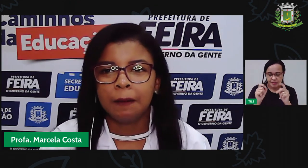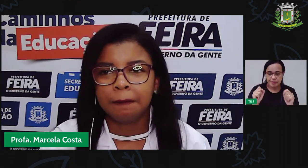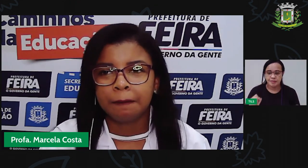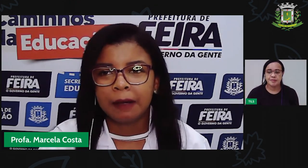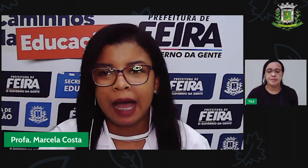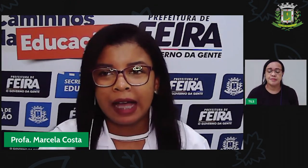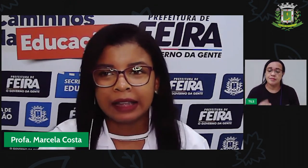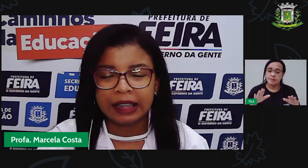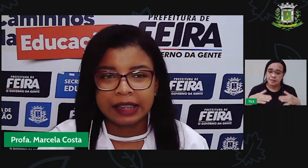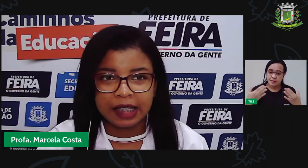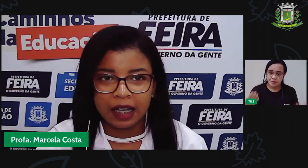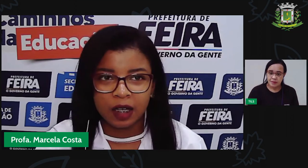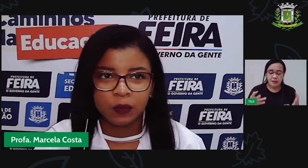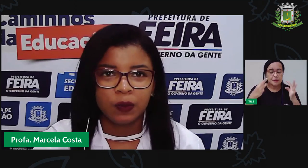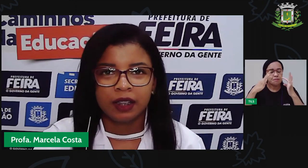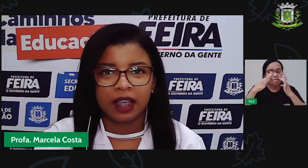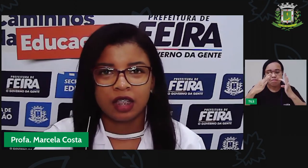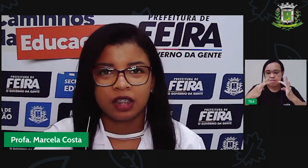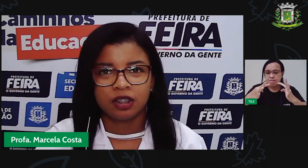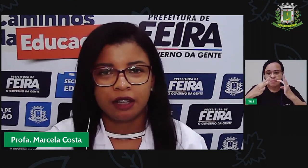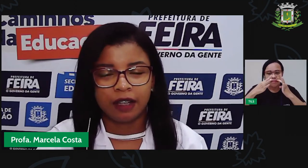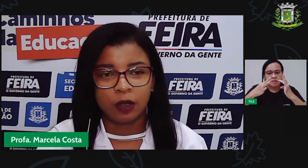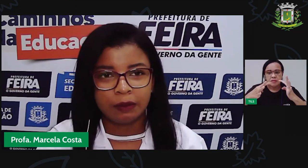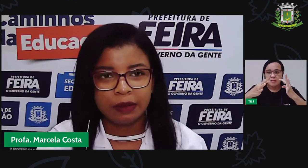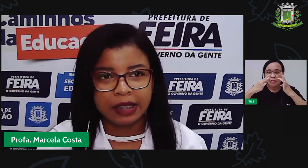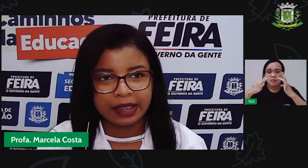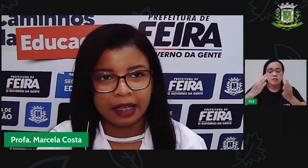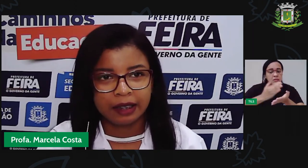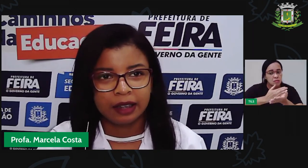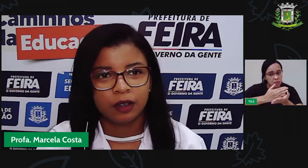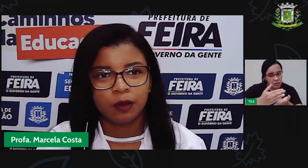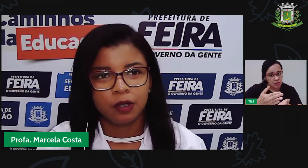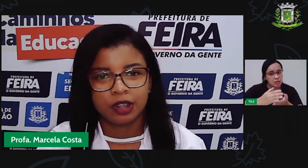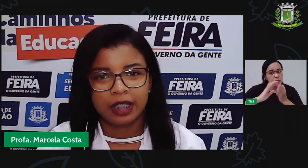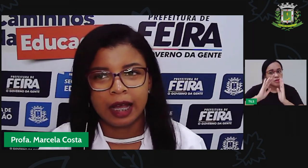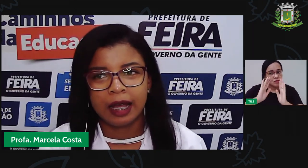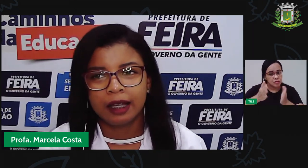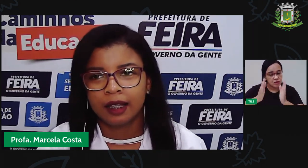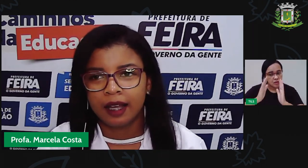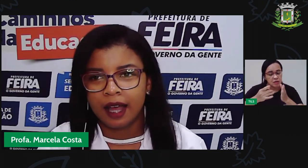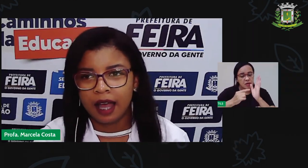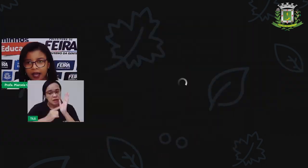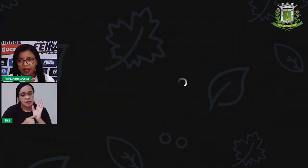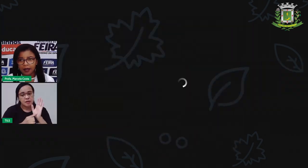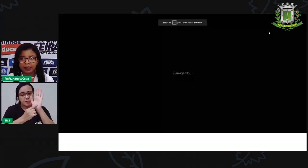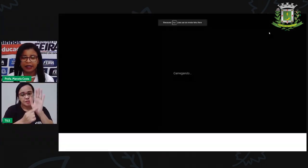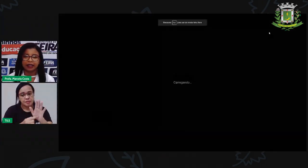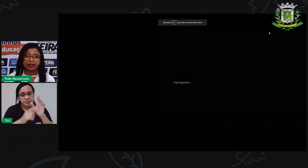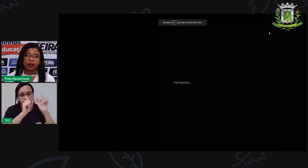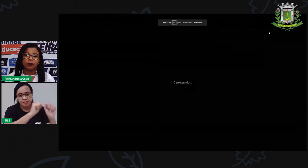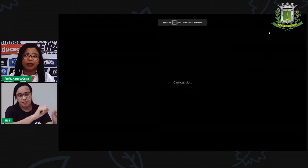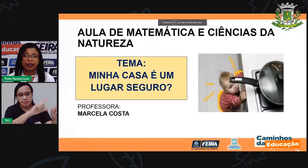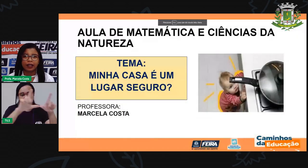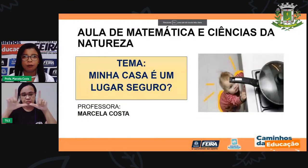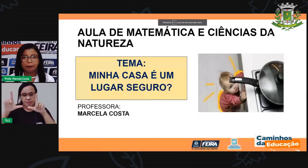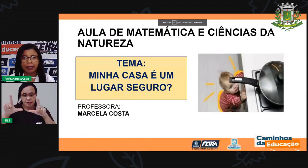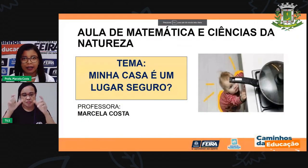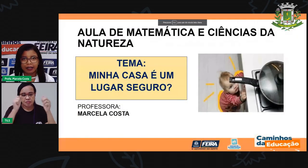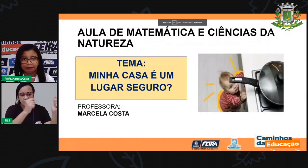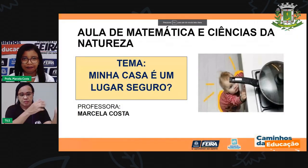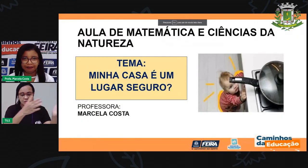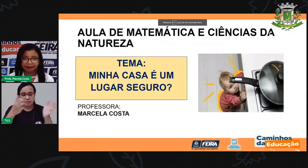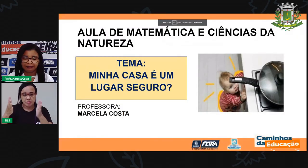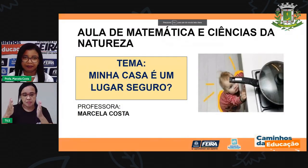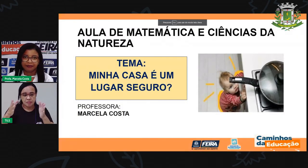Então, atenção que a gente já vai começar. Vou mostrar a apresentação que eu